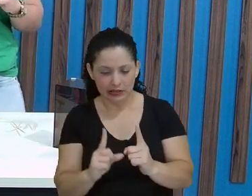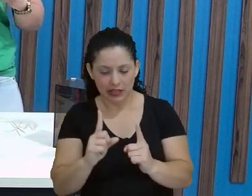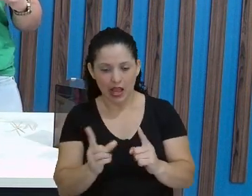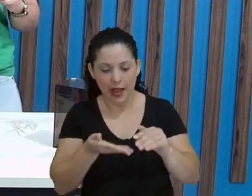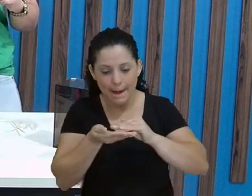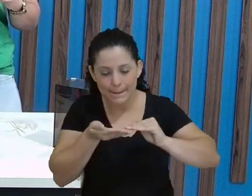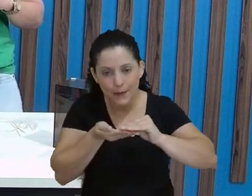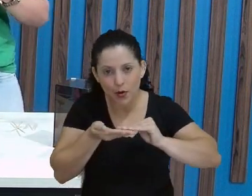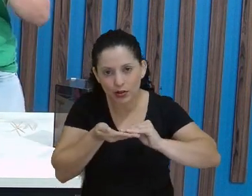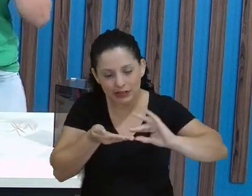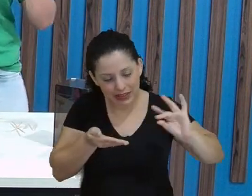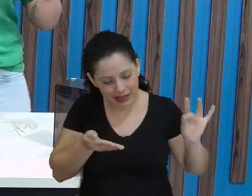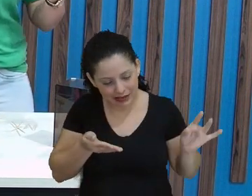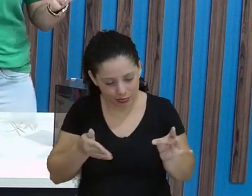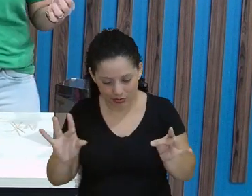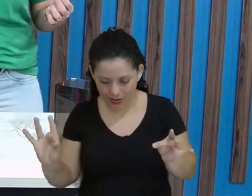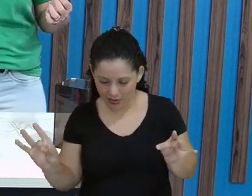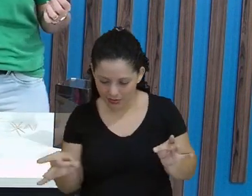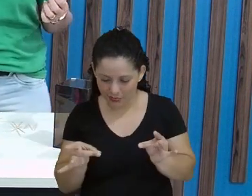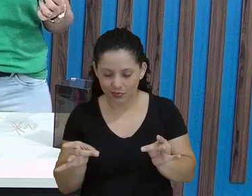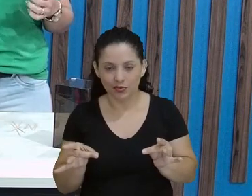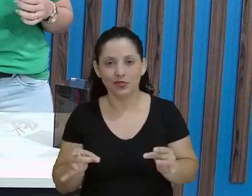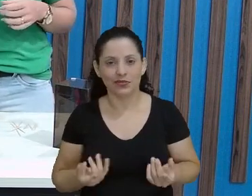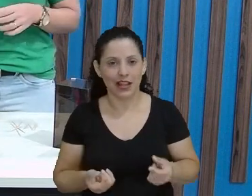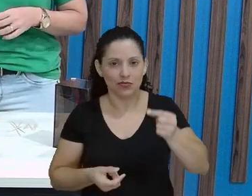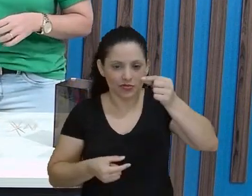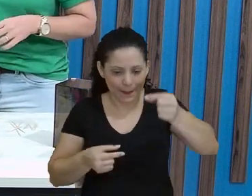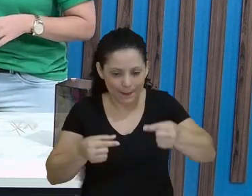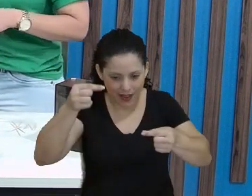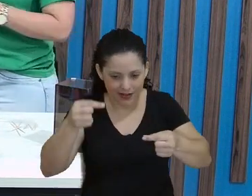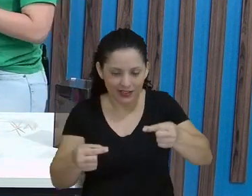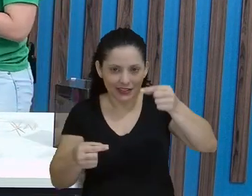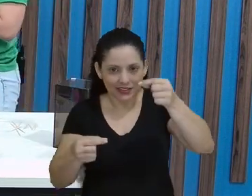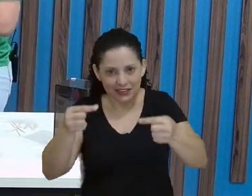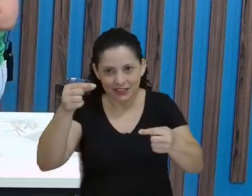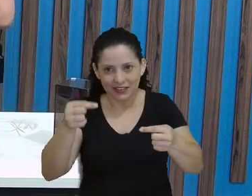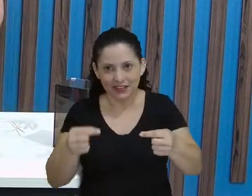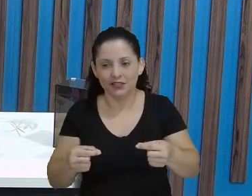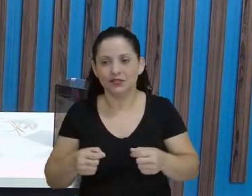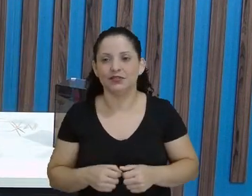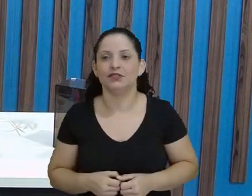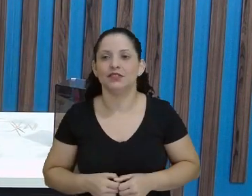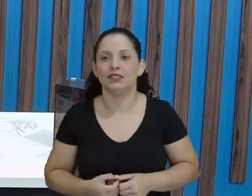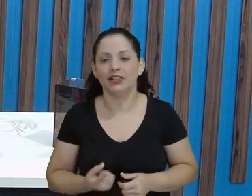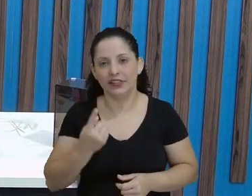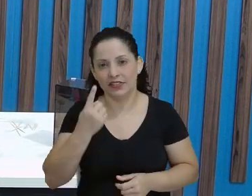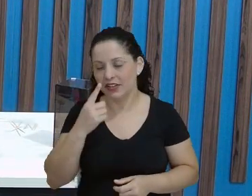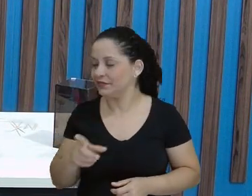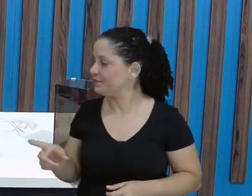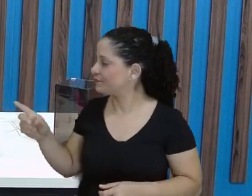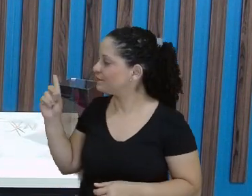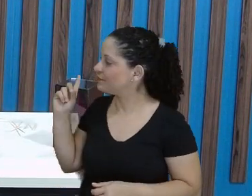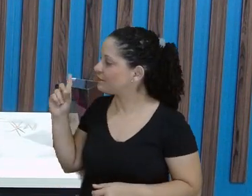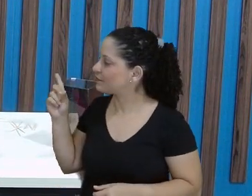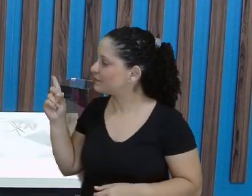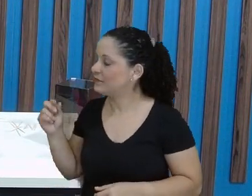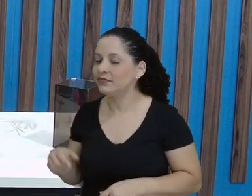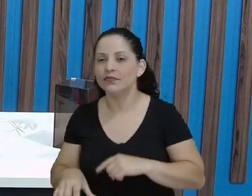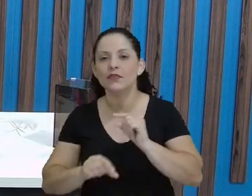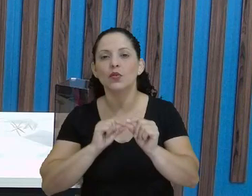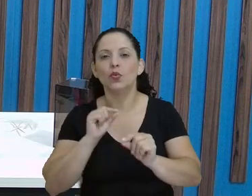que estão sendo usadas, quantidade de palitos. Então, eu trago aqui, ó, para a gente fechar, né, o que